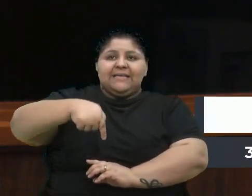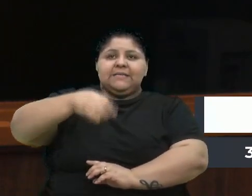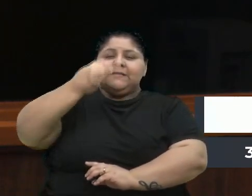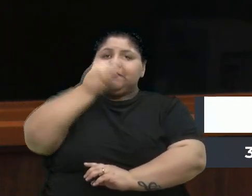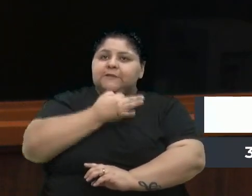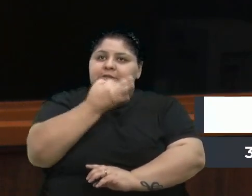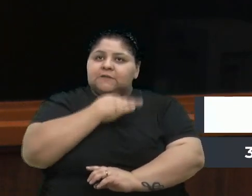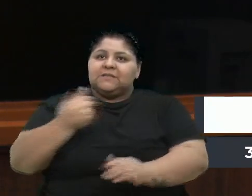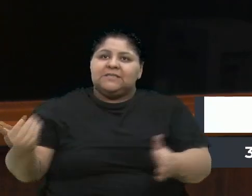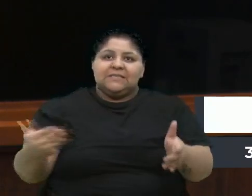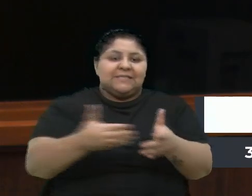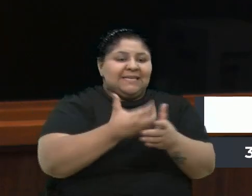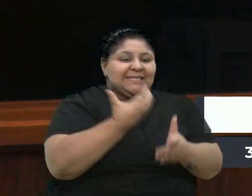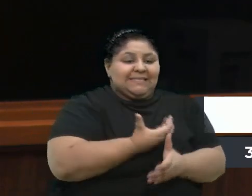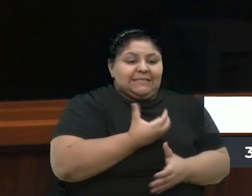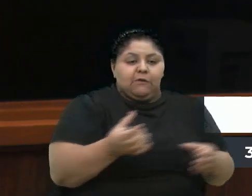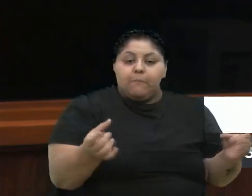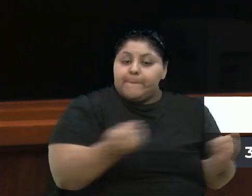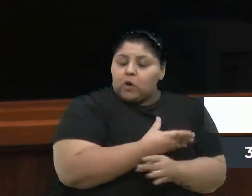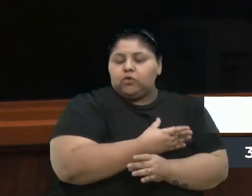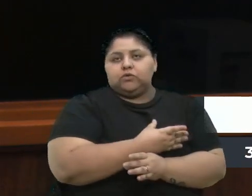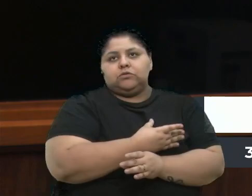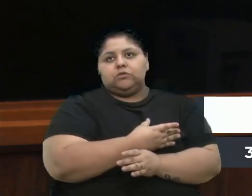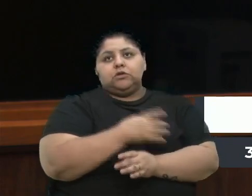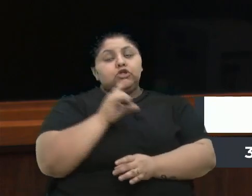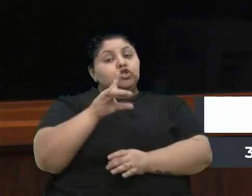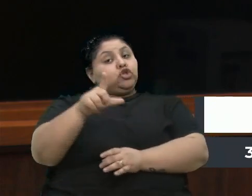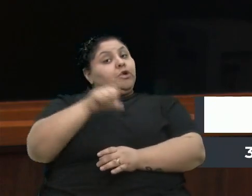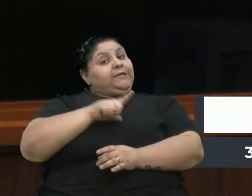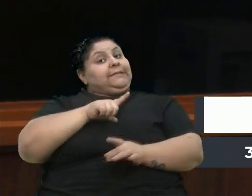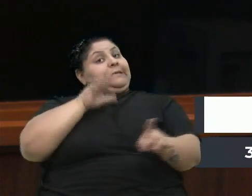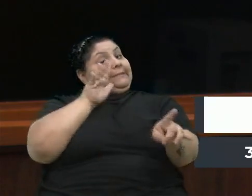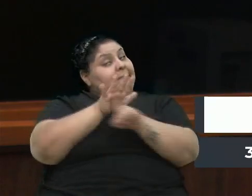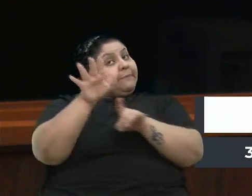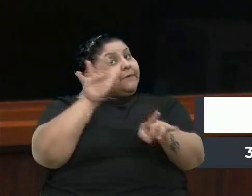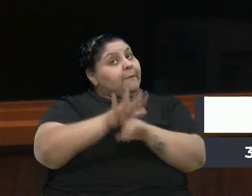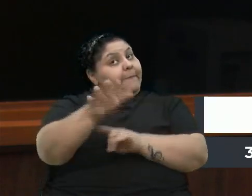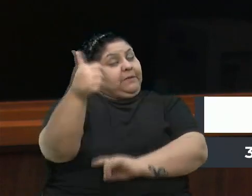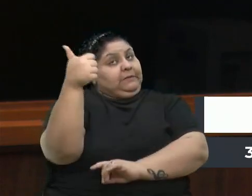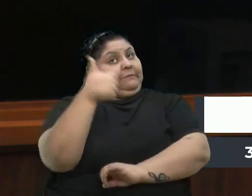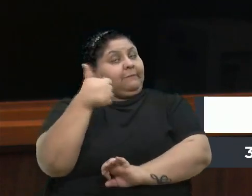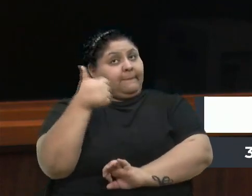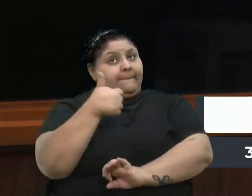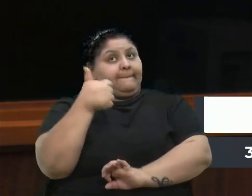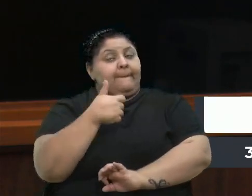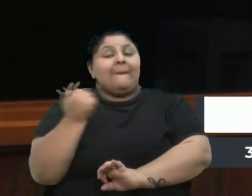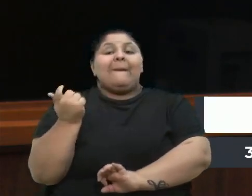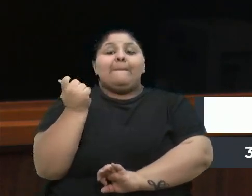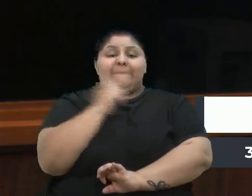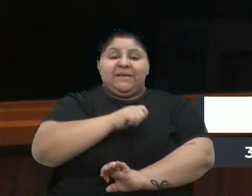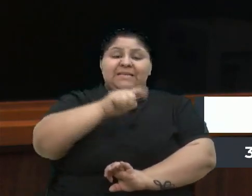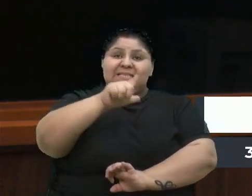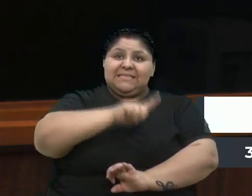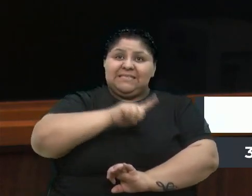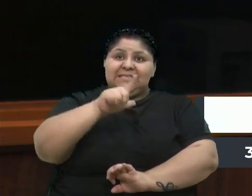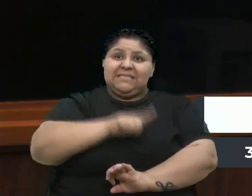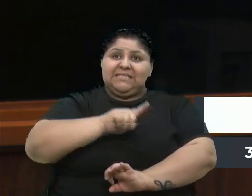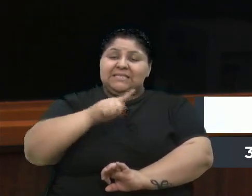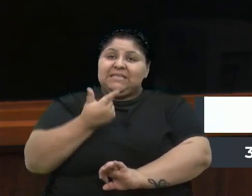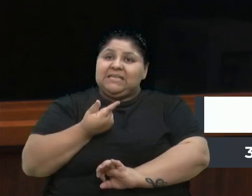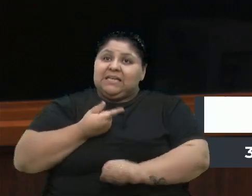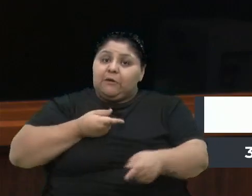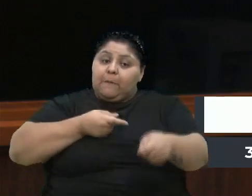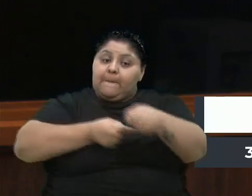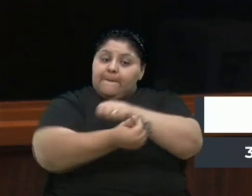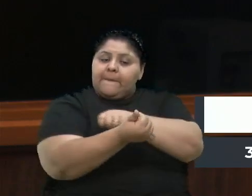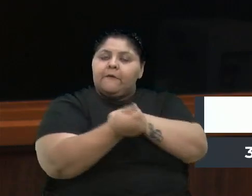até dezembro tem que estar pronto. Só que tem demandas. Primeiro, precisa ter investimento para